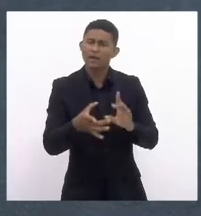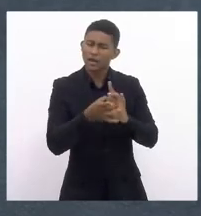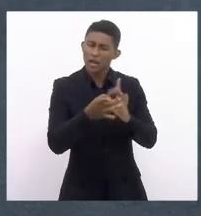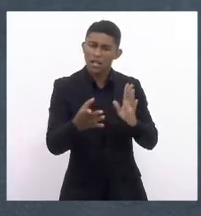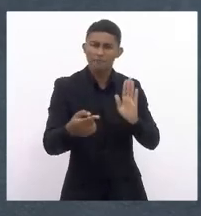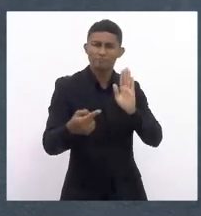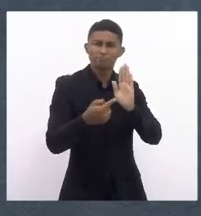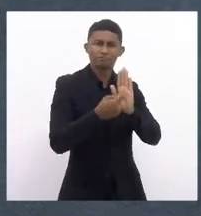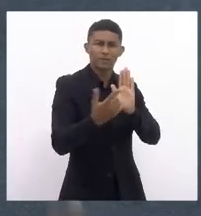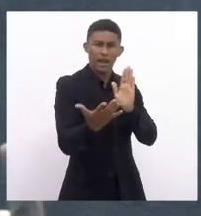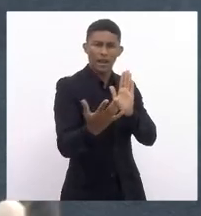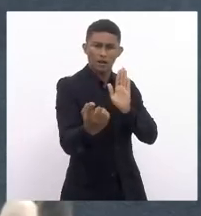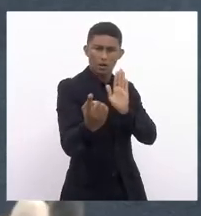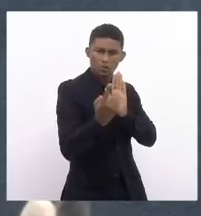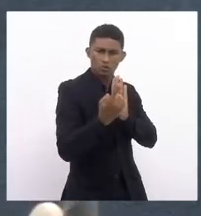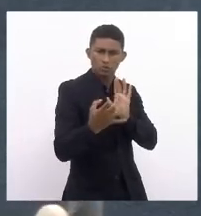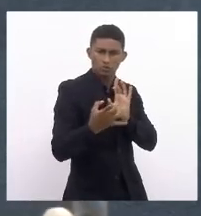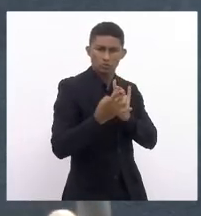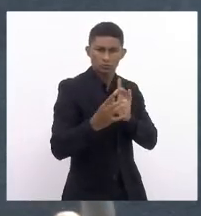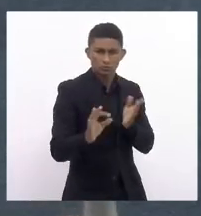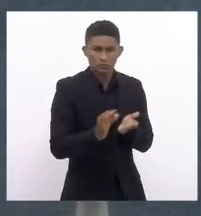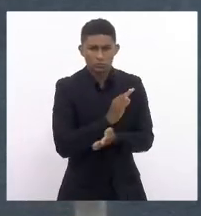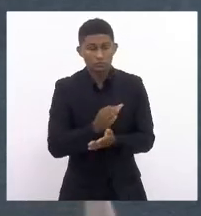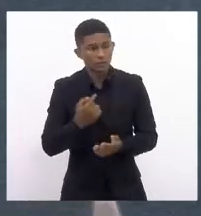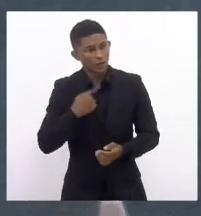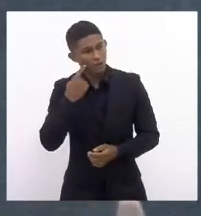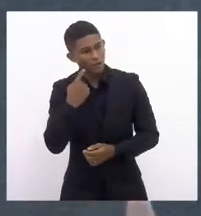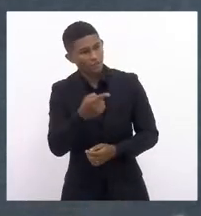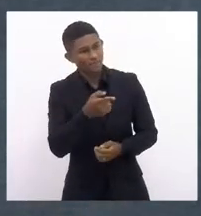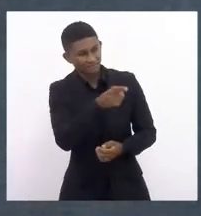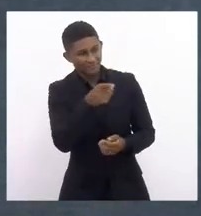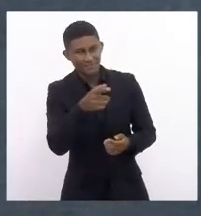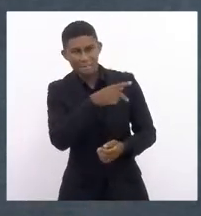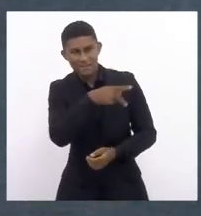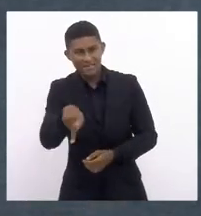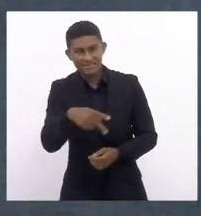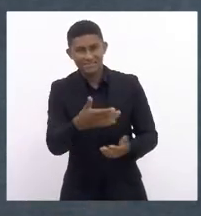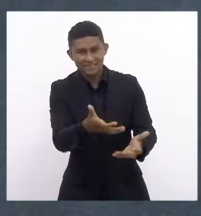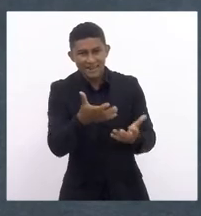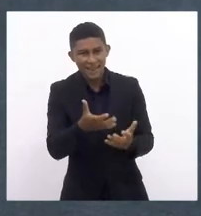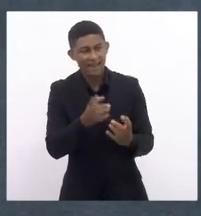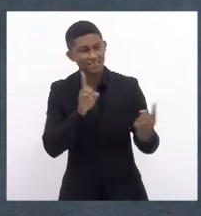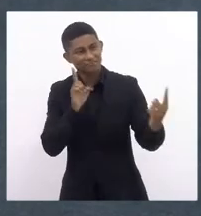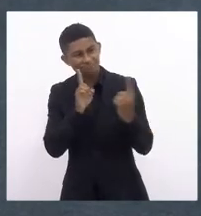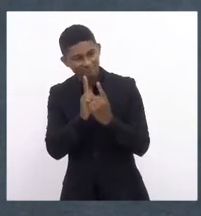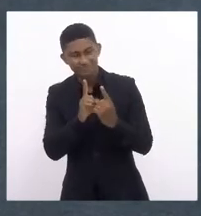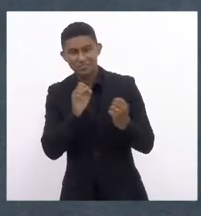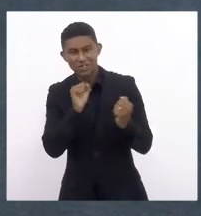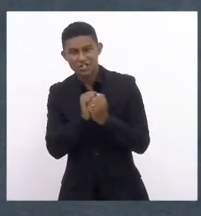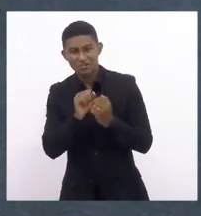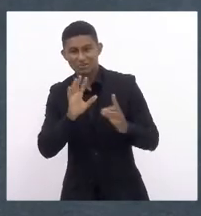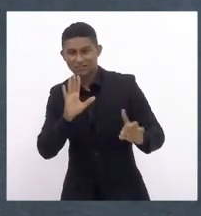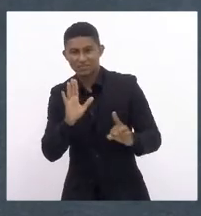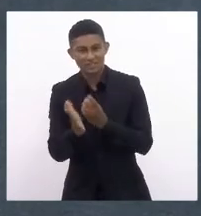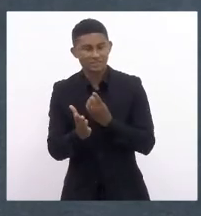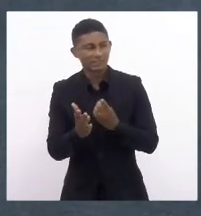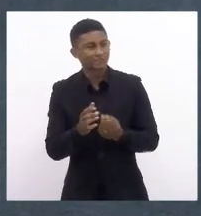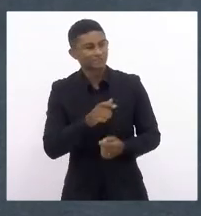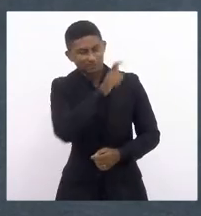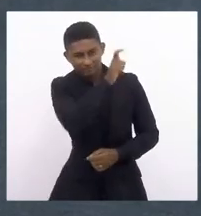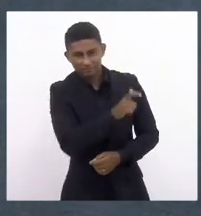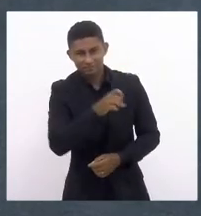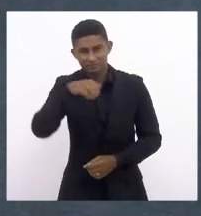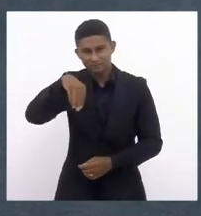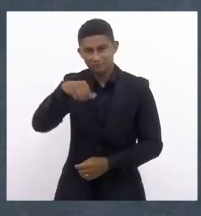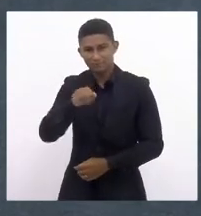vi que o nosso presidente André Siciliano quer ser coautor dessa comenda tão importante e que reconhece Marquinhos de